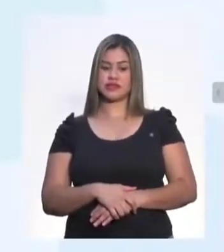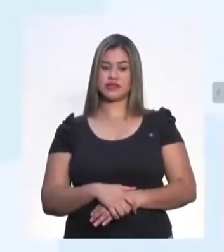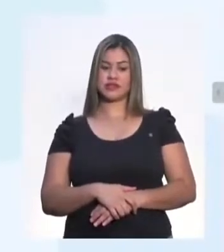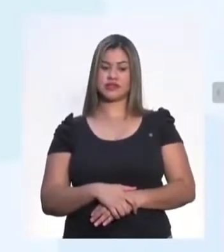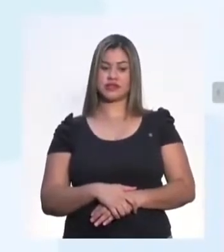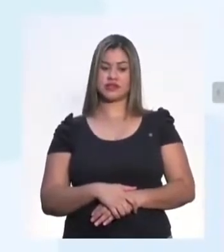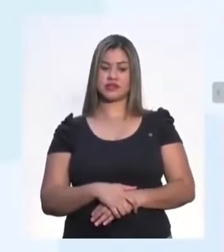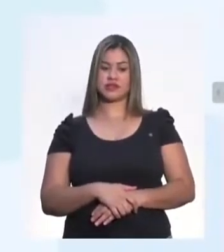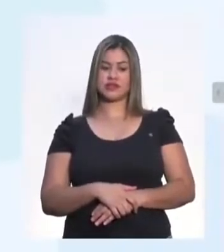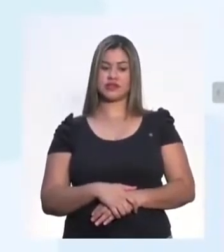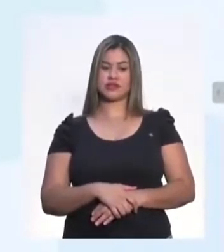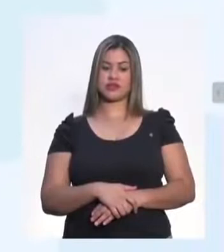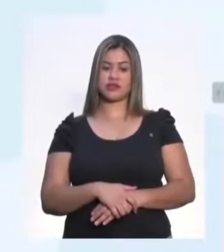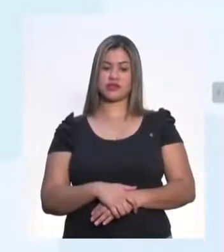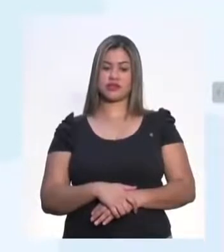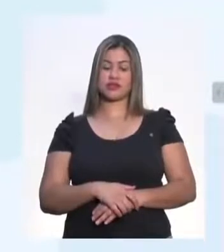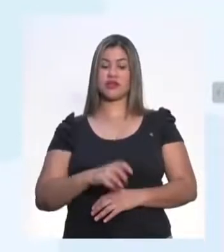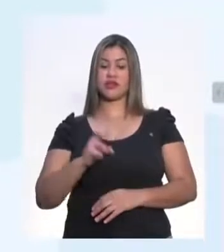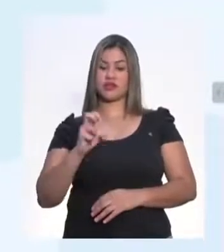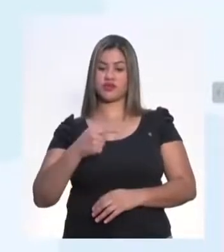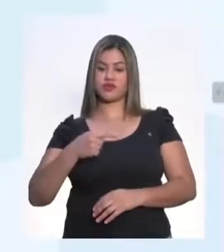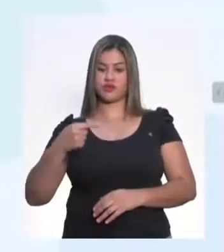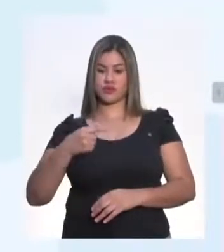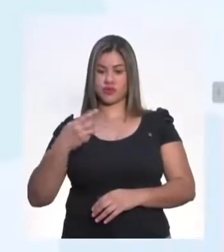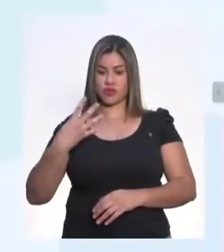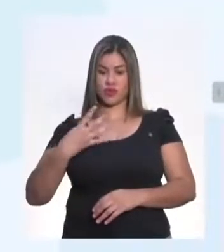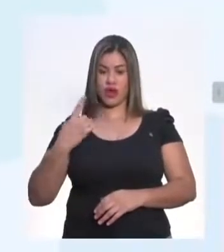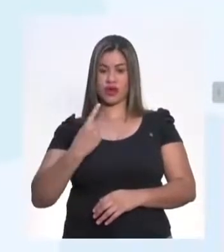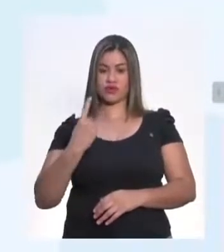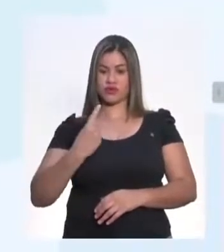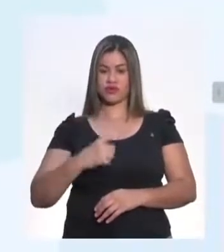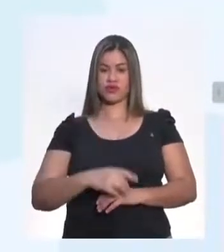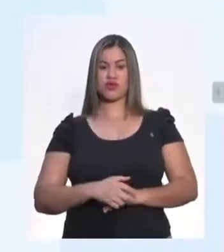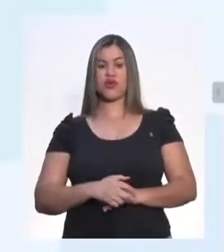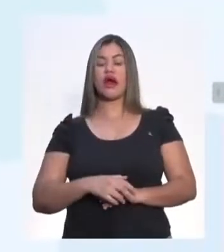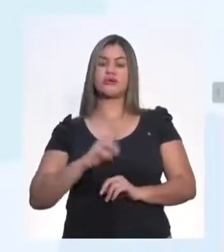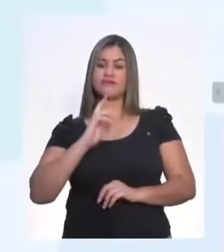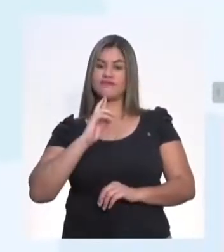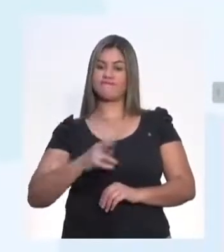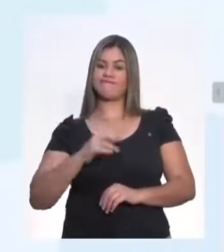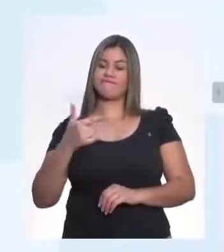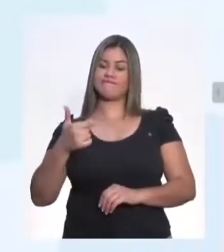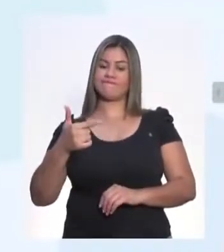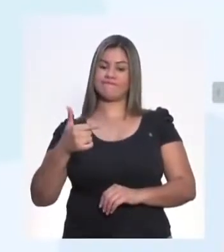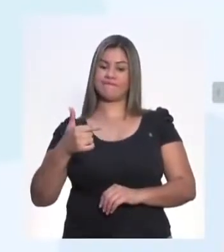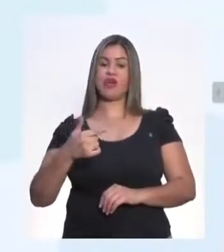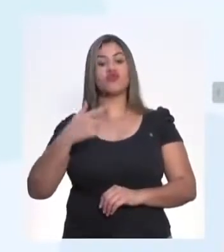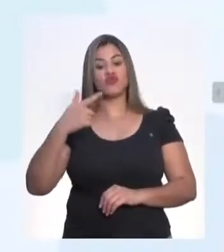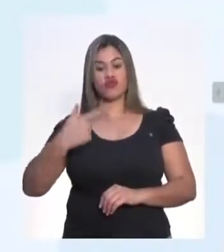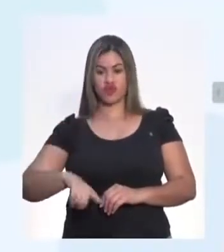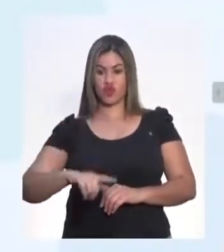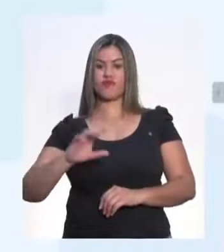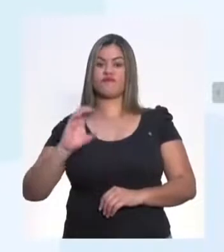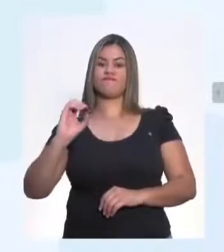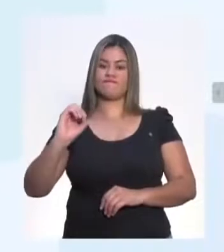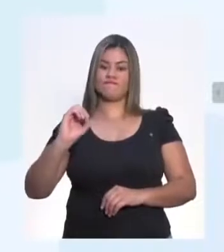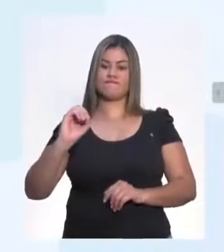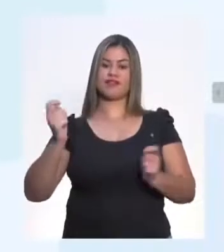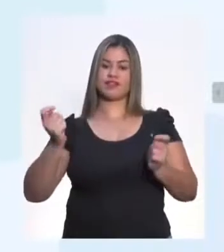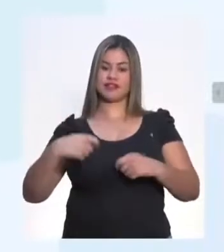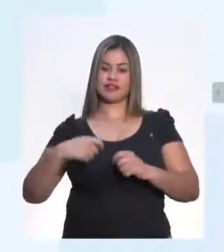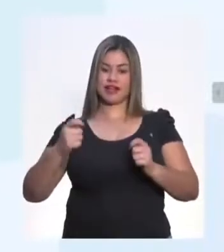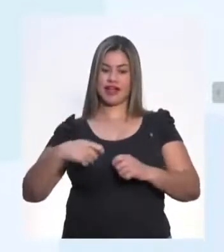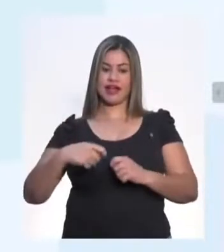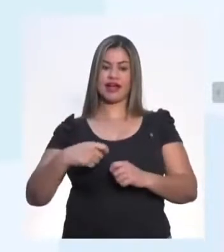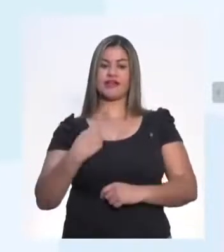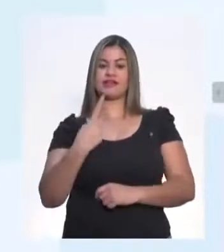tira 8, 2. 5 tira 4, 1. Muito bem. A vírgula me dá direito a pôr um 0. Então,